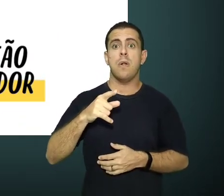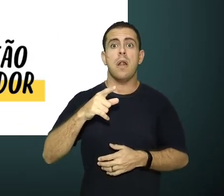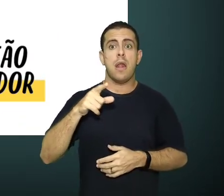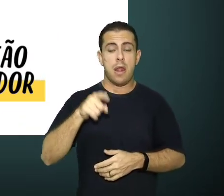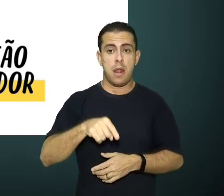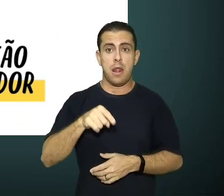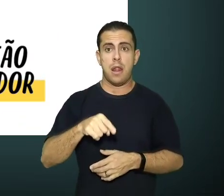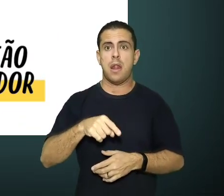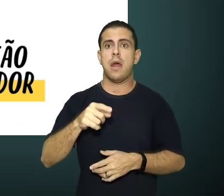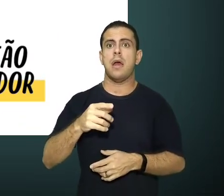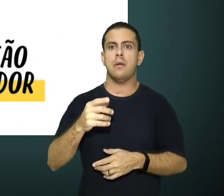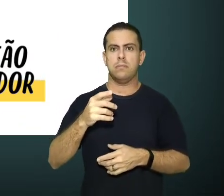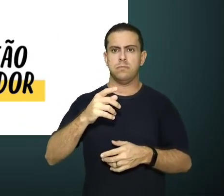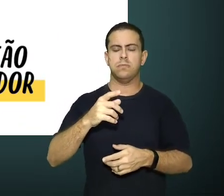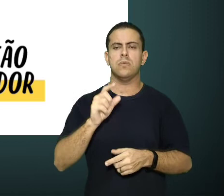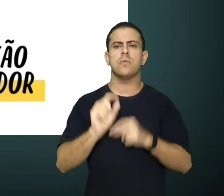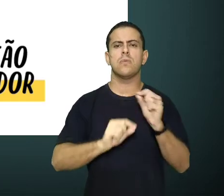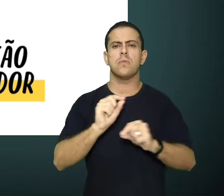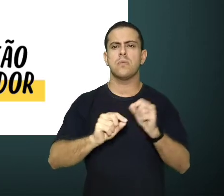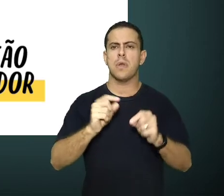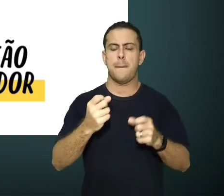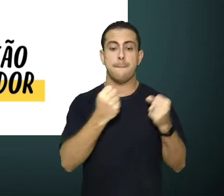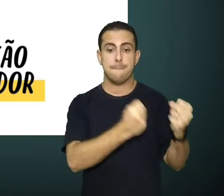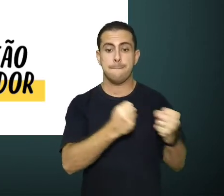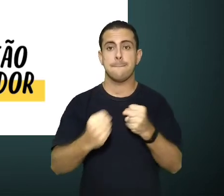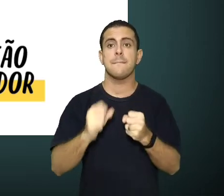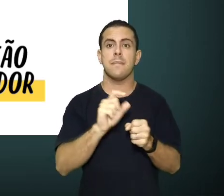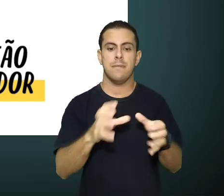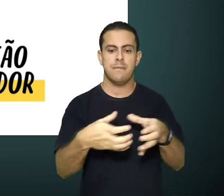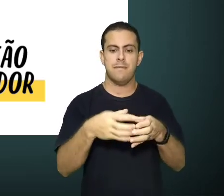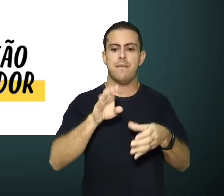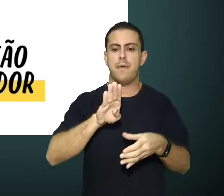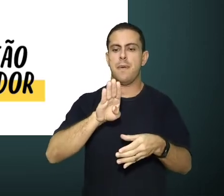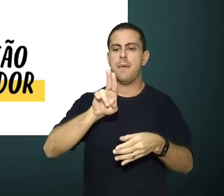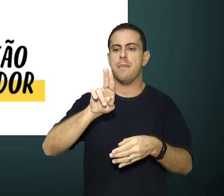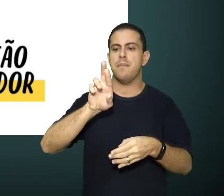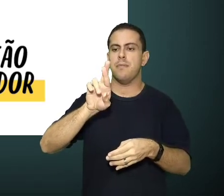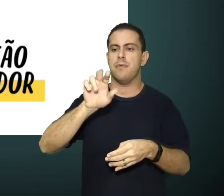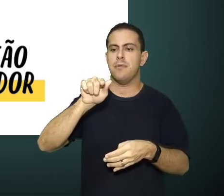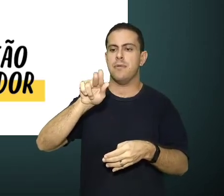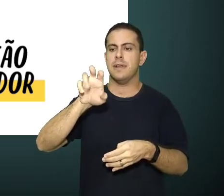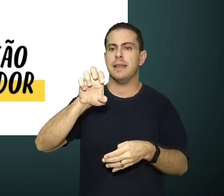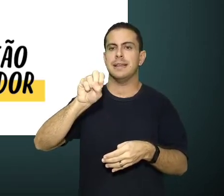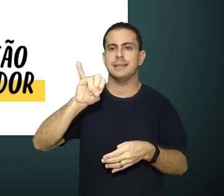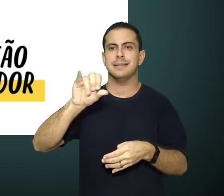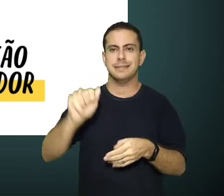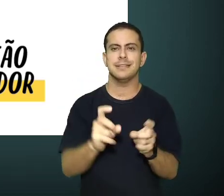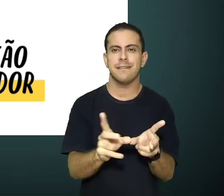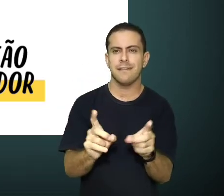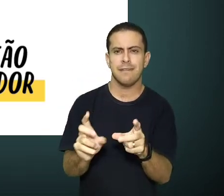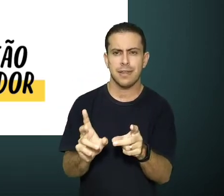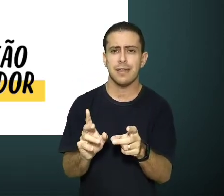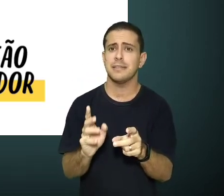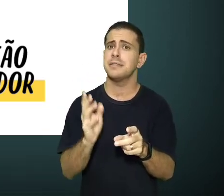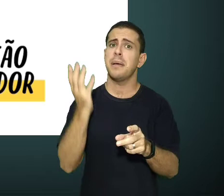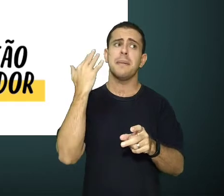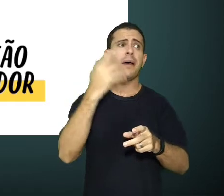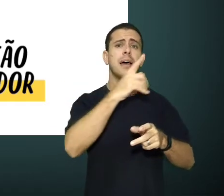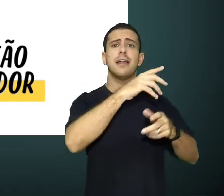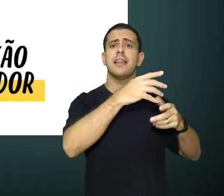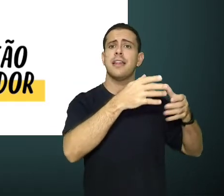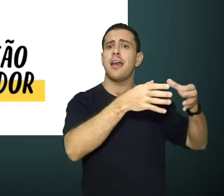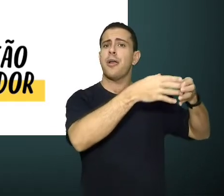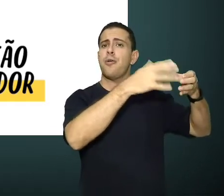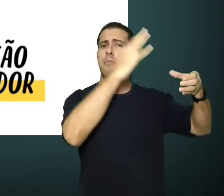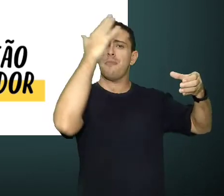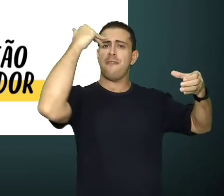Império Napoleônico marcou a consolidação das instituições de poder da burguesia, e não da nobreza, como costumava